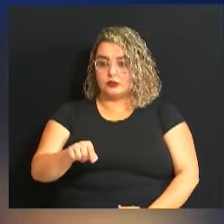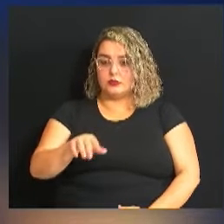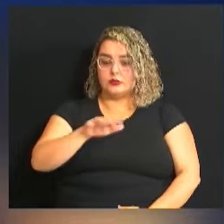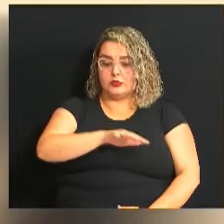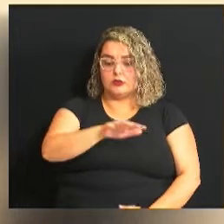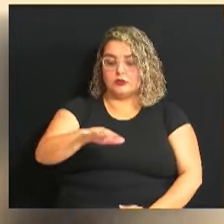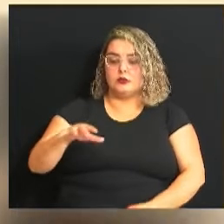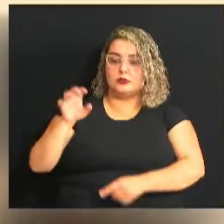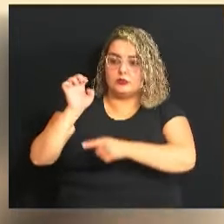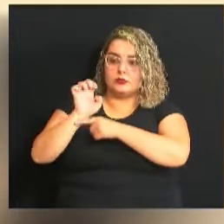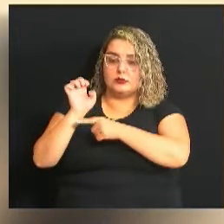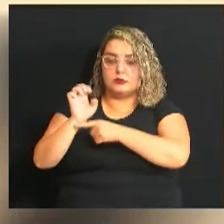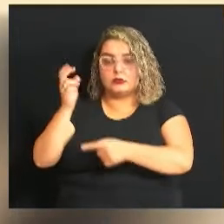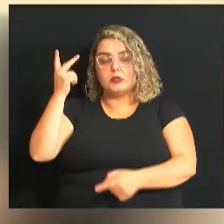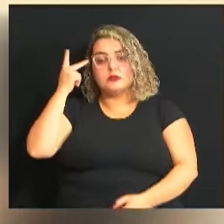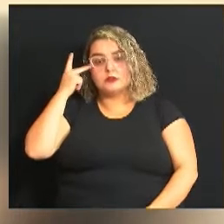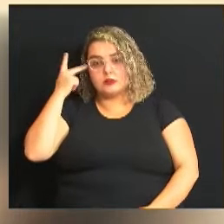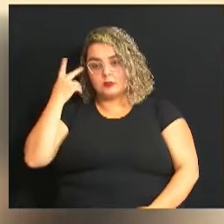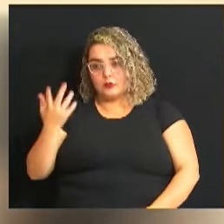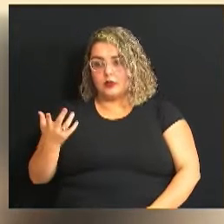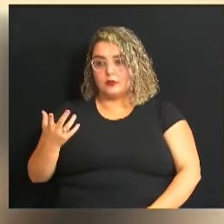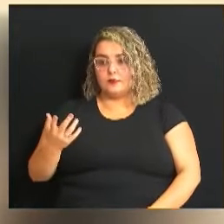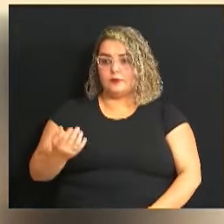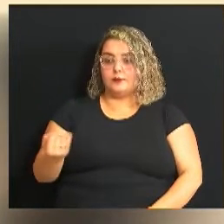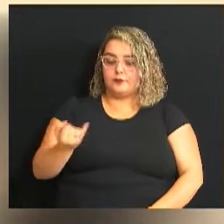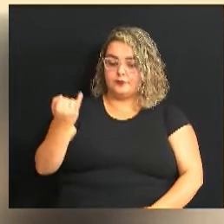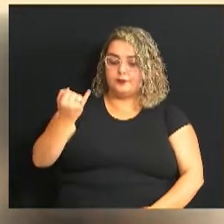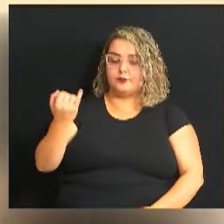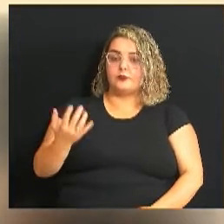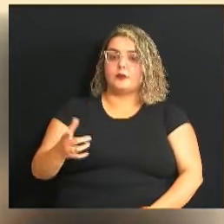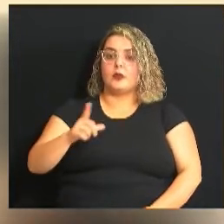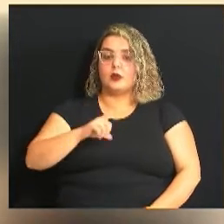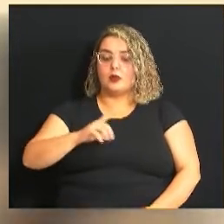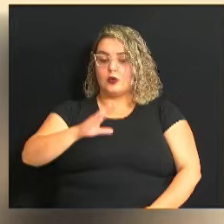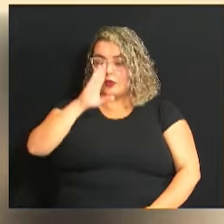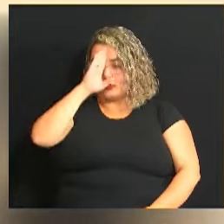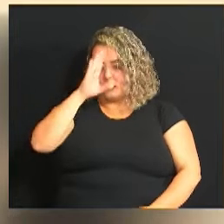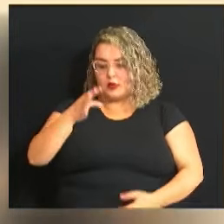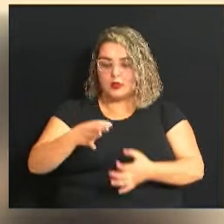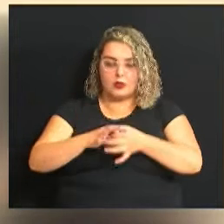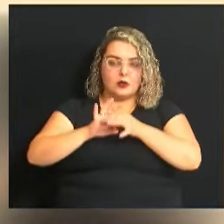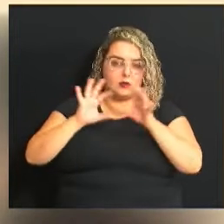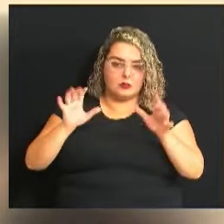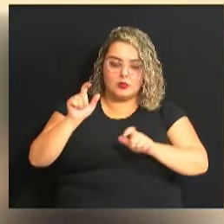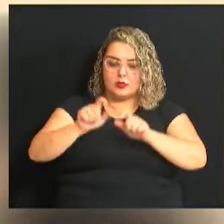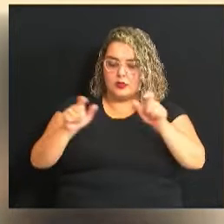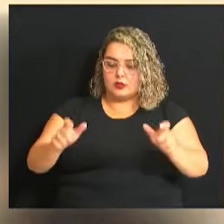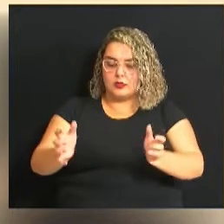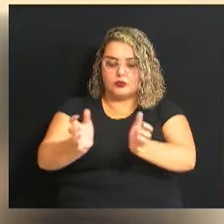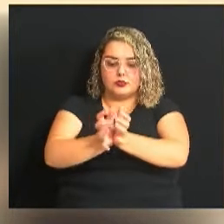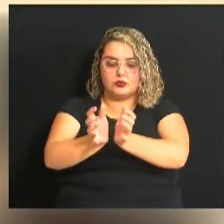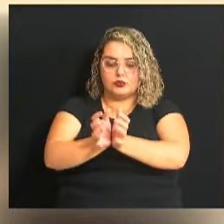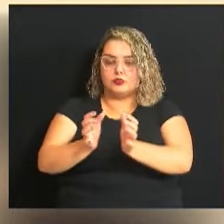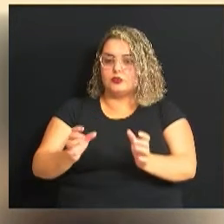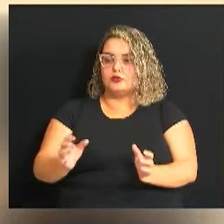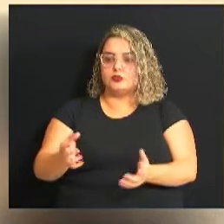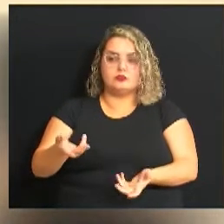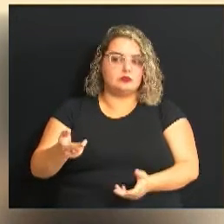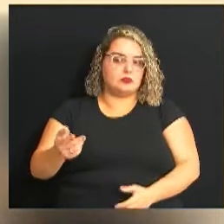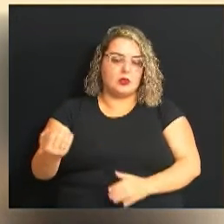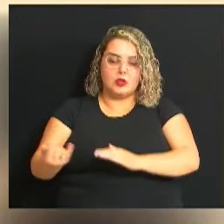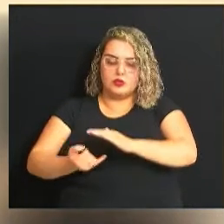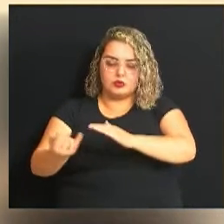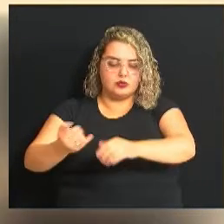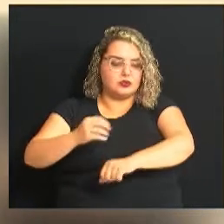São Paulo. Essa relevante instituição tem como princípios a liberdade dos indivíduos e dos grupos humanos, sejam eles instituições, raças,